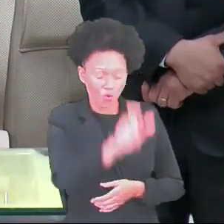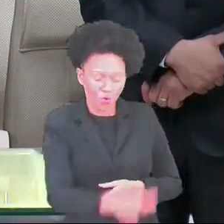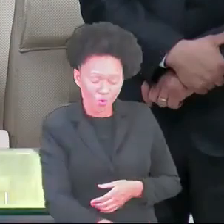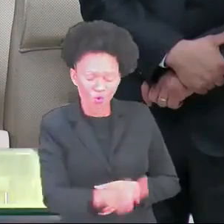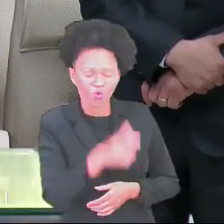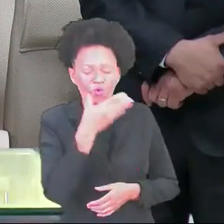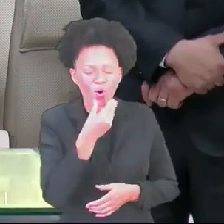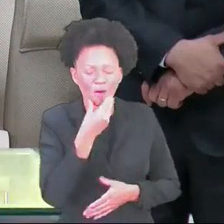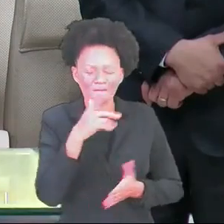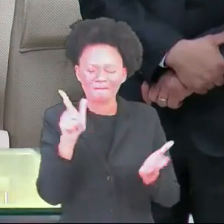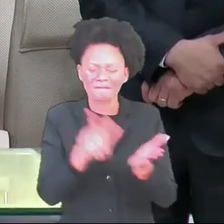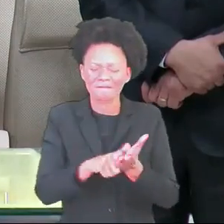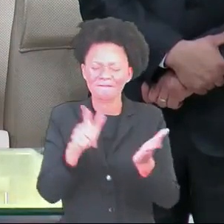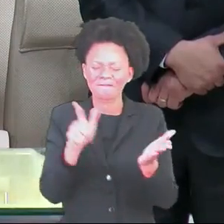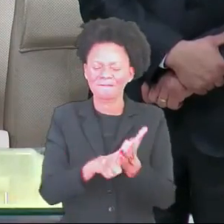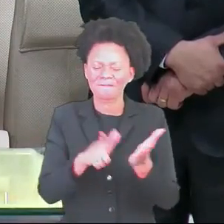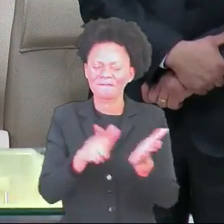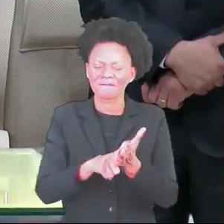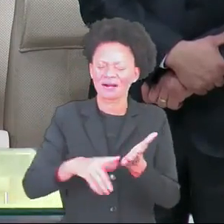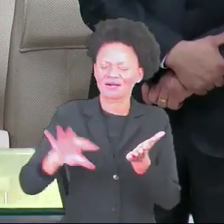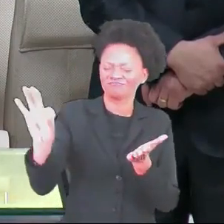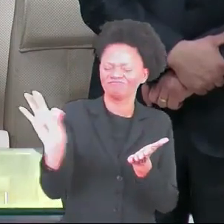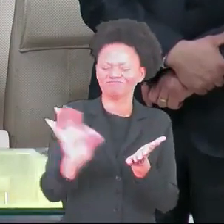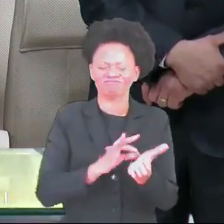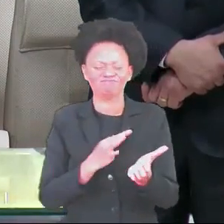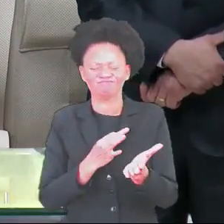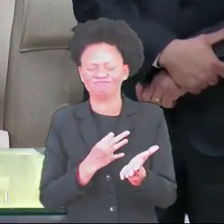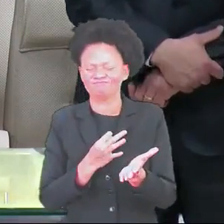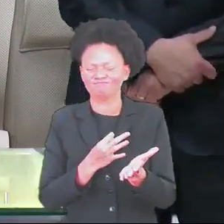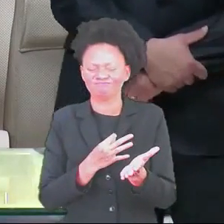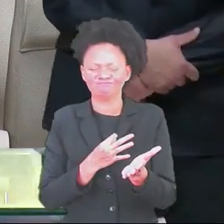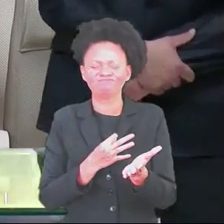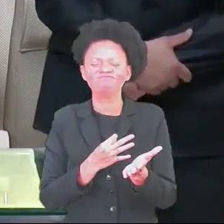o papel para assinar.